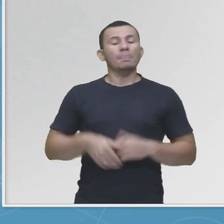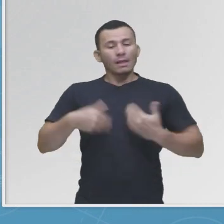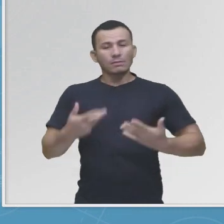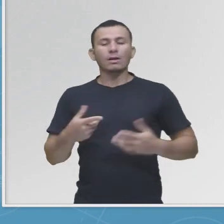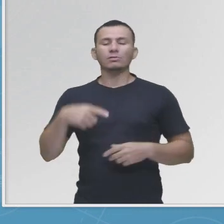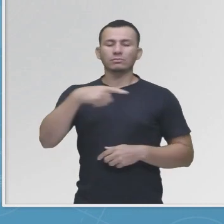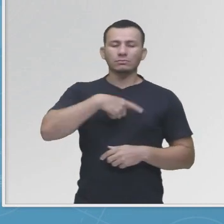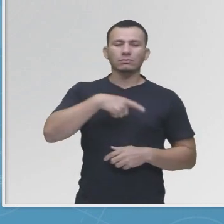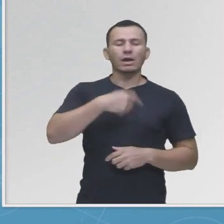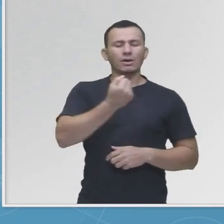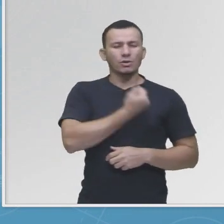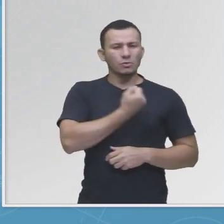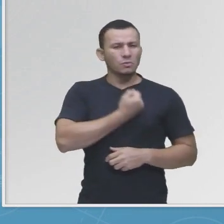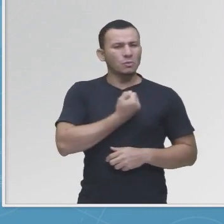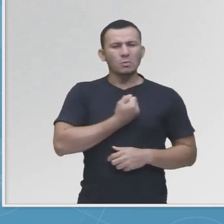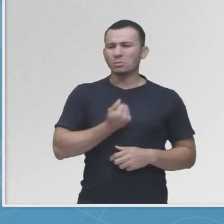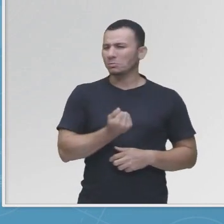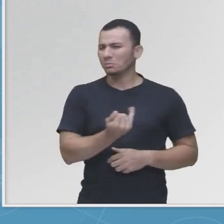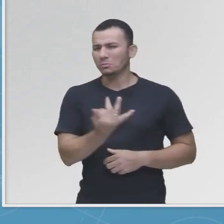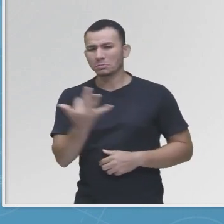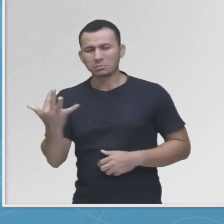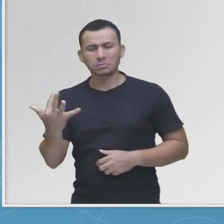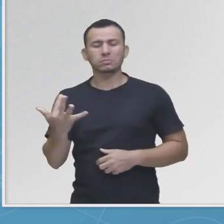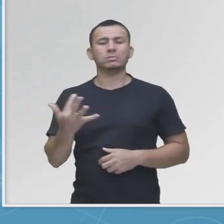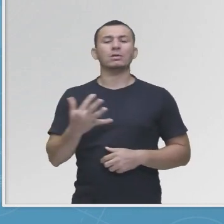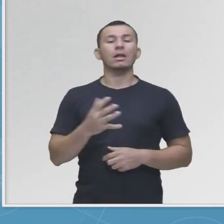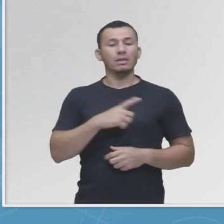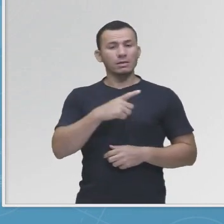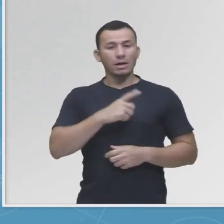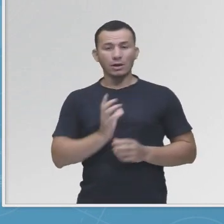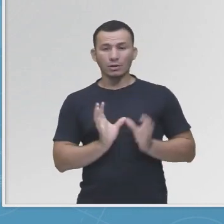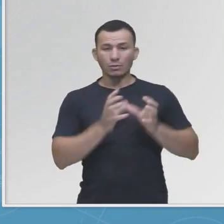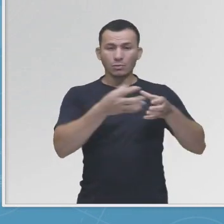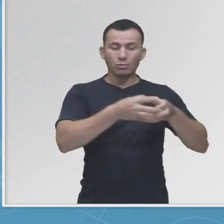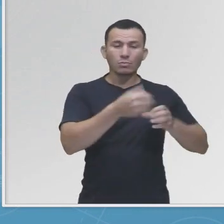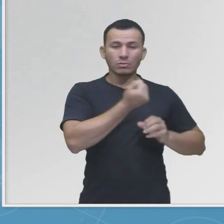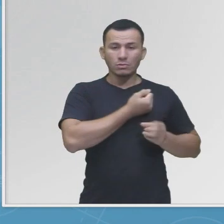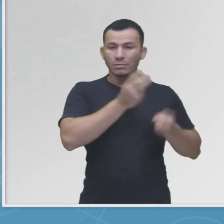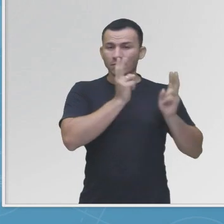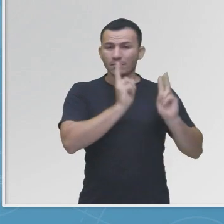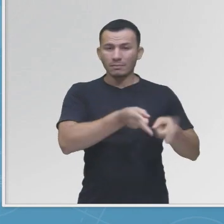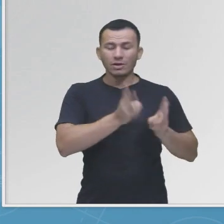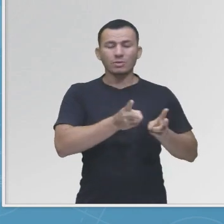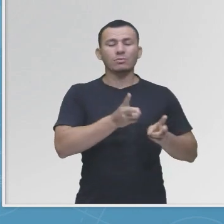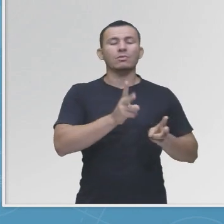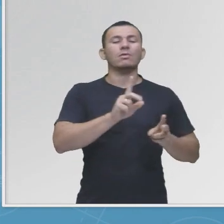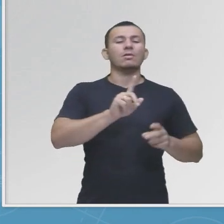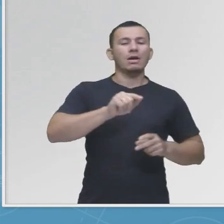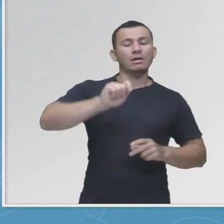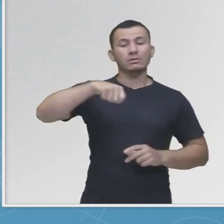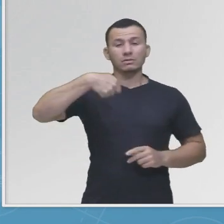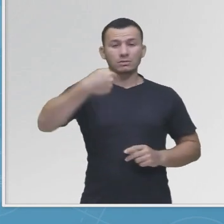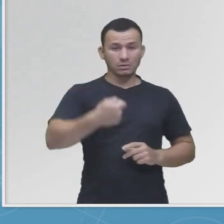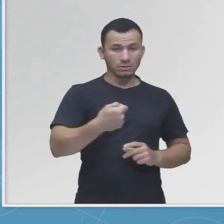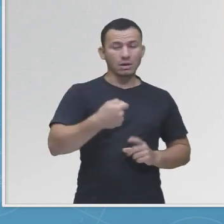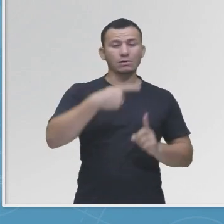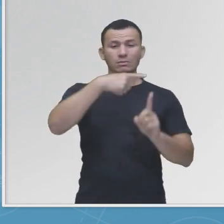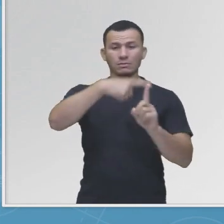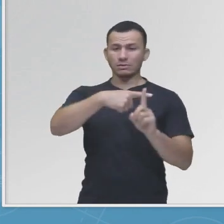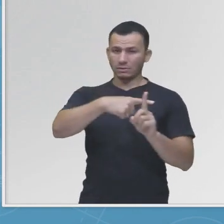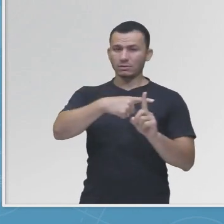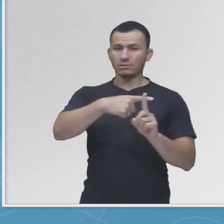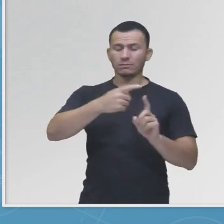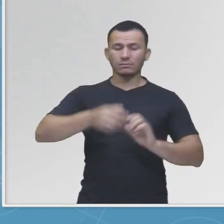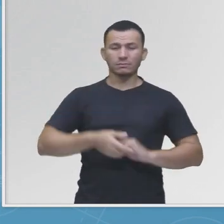reunindo elementos que pertencem ao mesmo conjunto, nós estamos realizando uma operação de